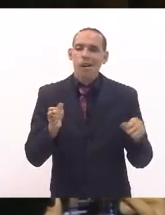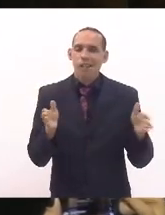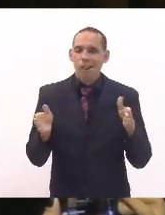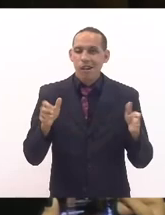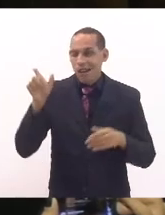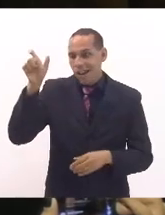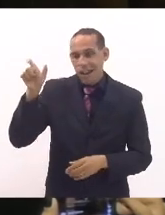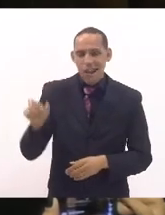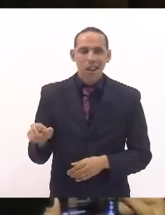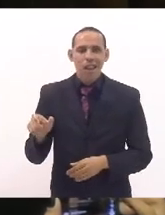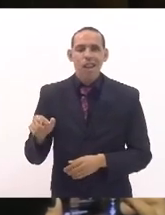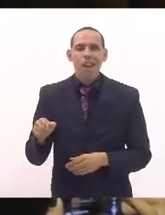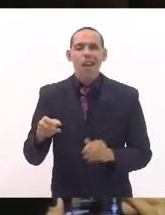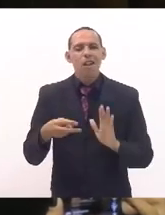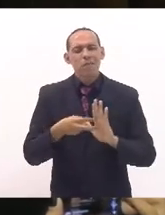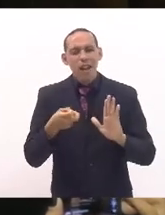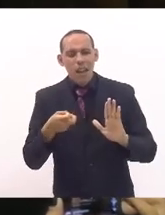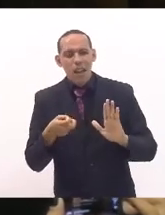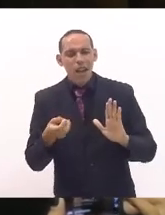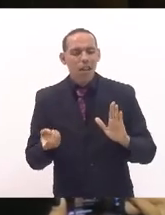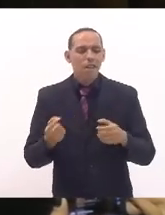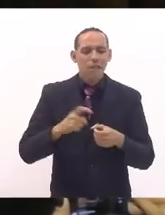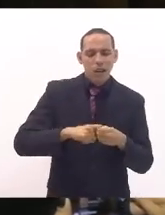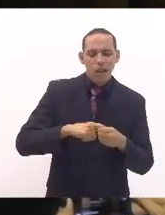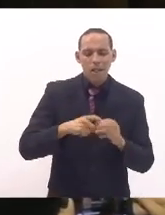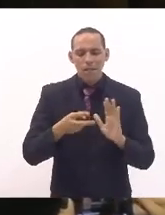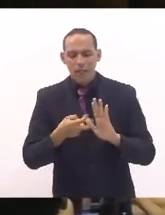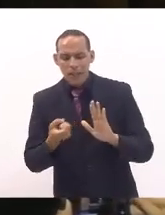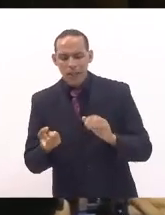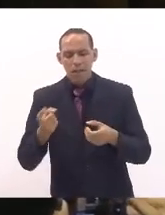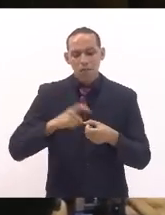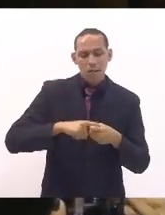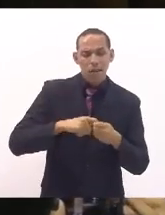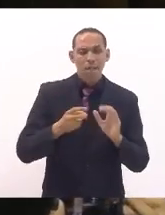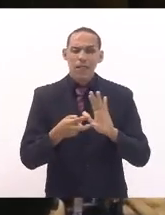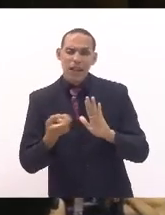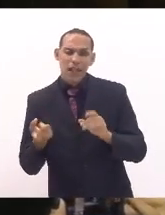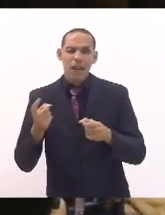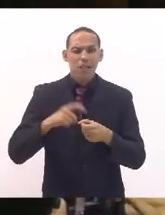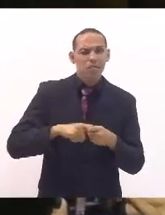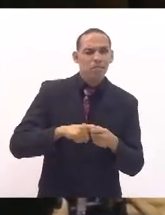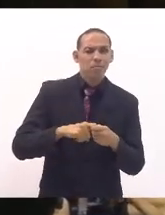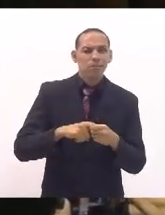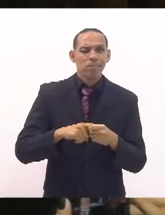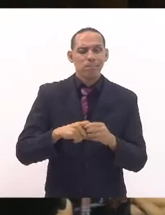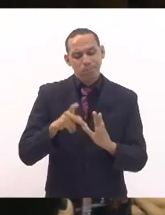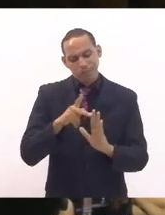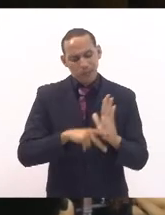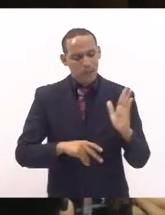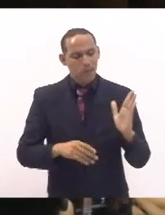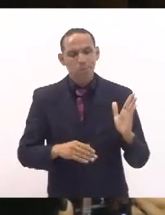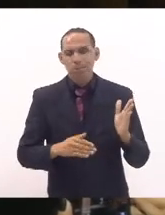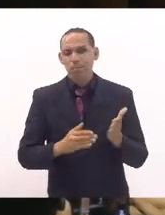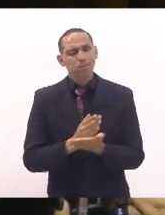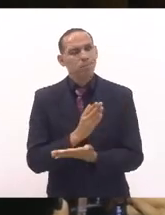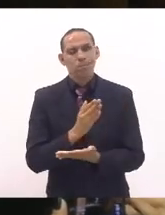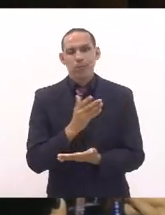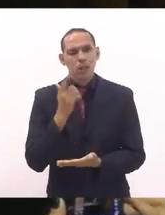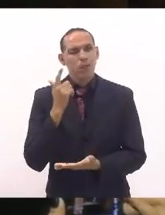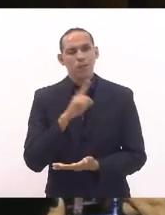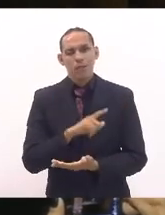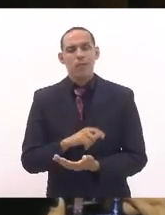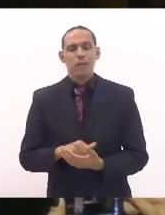ele vetou, desvetou, voltou, foi para trás, foi para frente, e acabou que o projeto finalizou